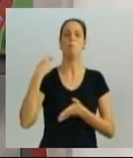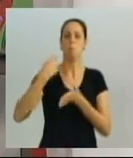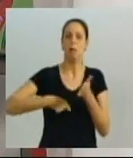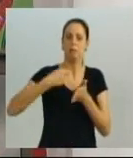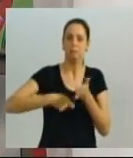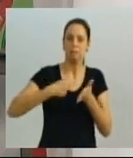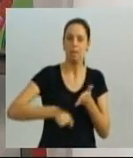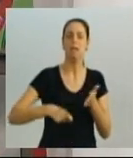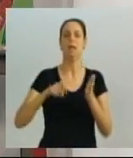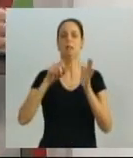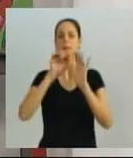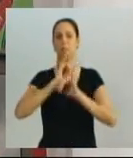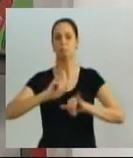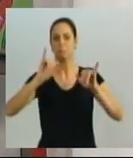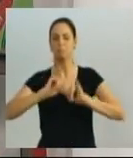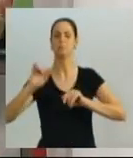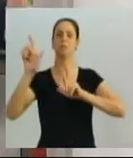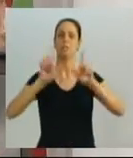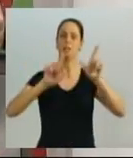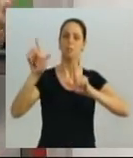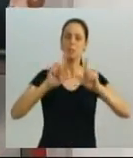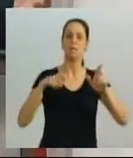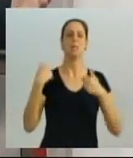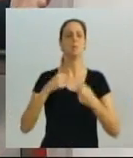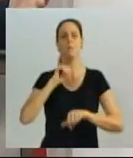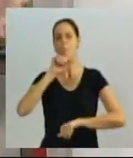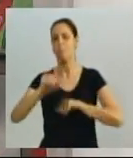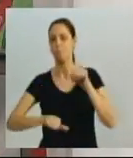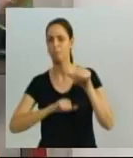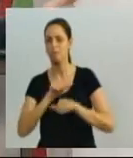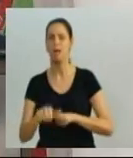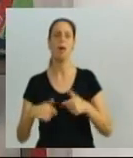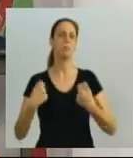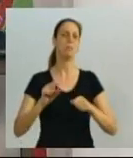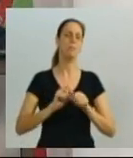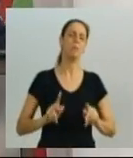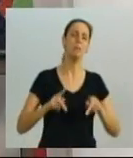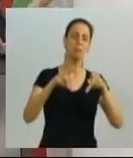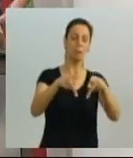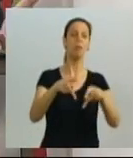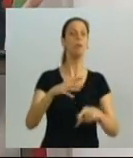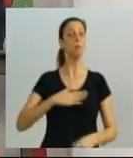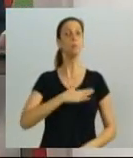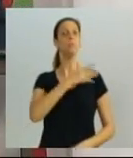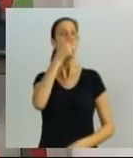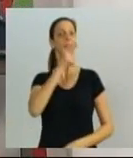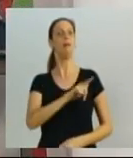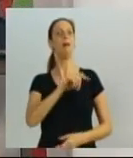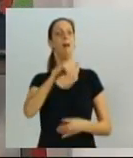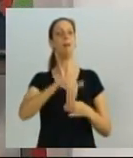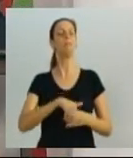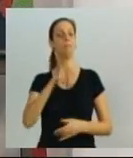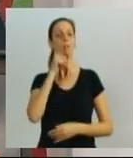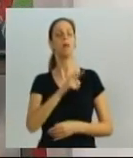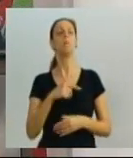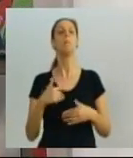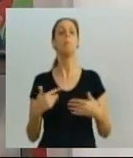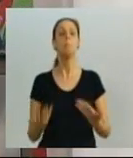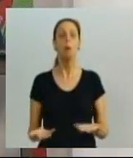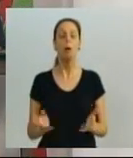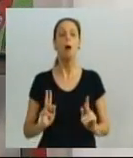homérica na TV, mostrando que tinha que mudar, e ganhou a eleição. Ganhou a eleição, e cadê a